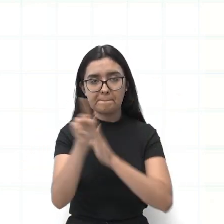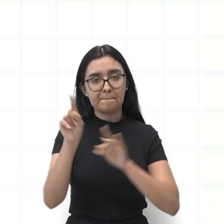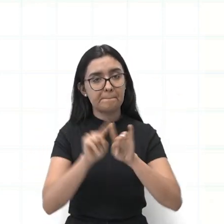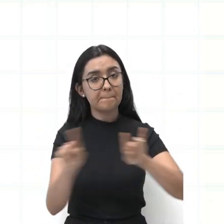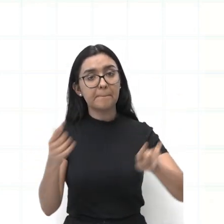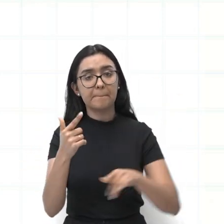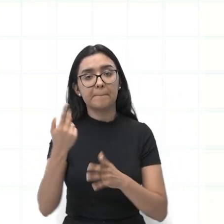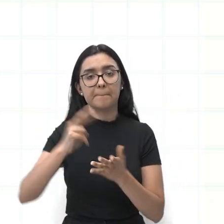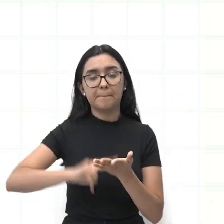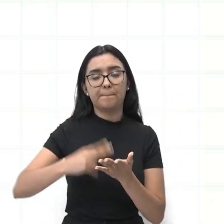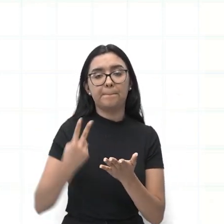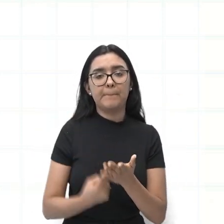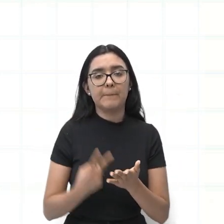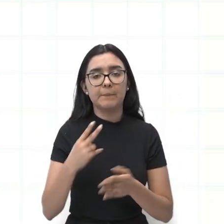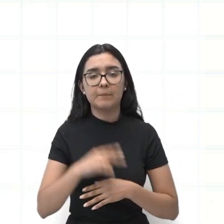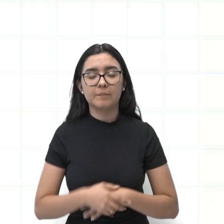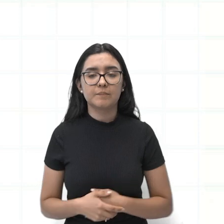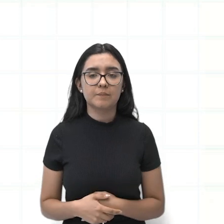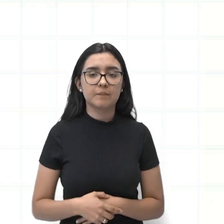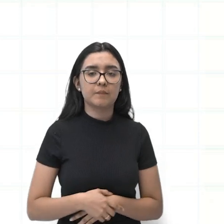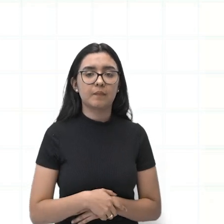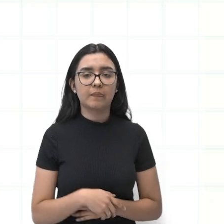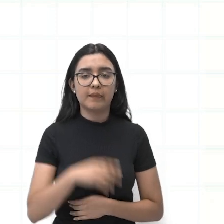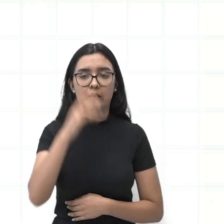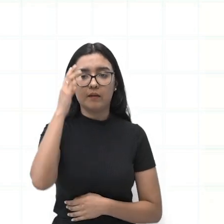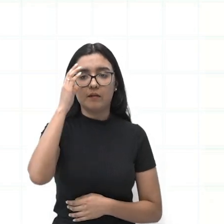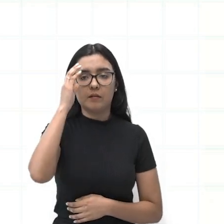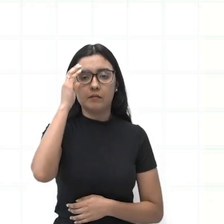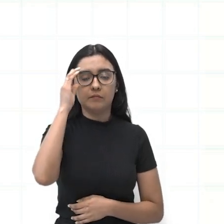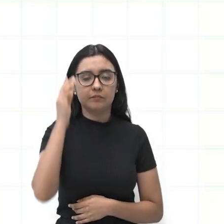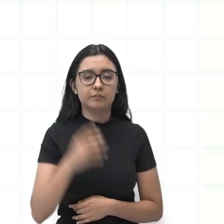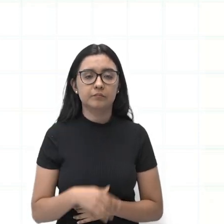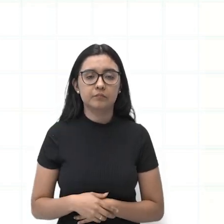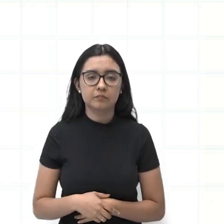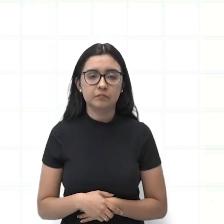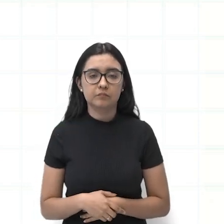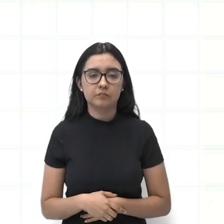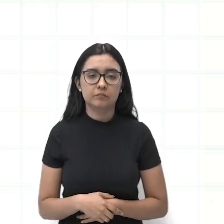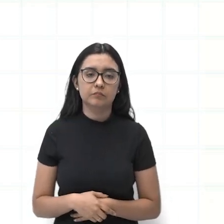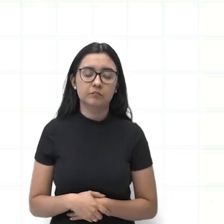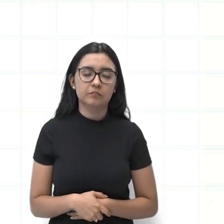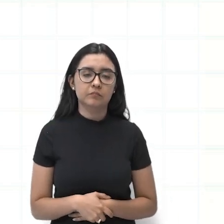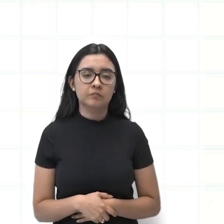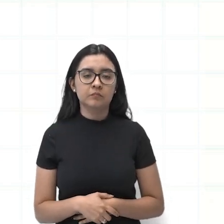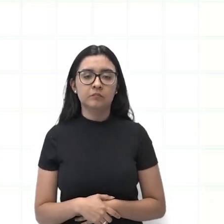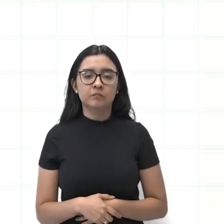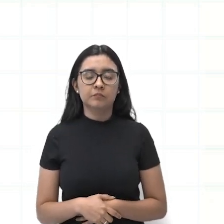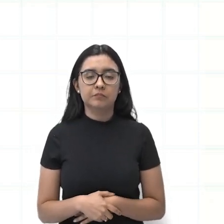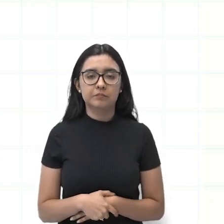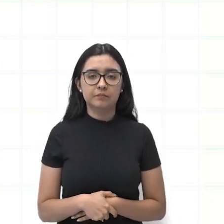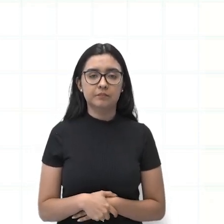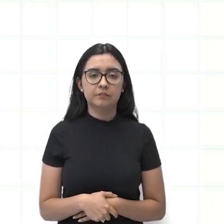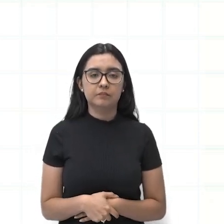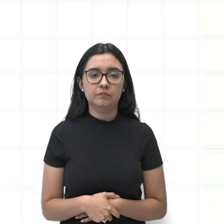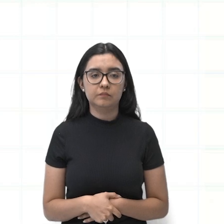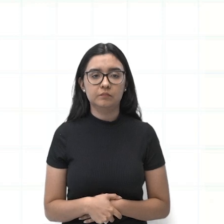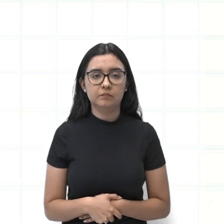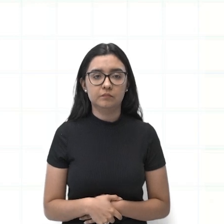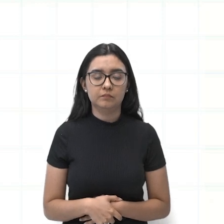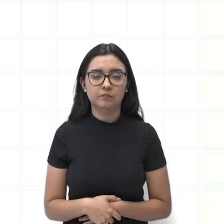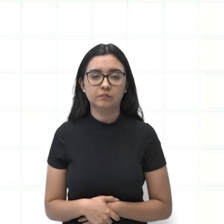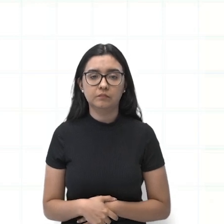no entanto, ele não tem tradução. How many members does your family have? Quantos membros sua família tem?